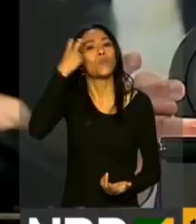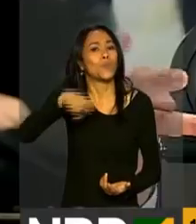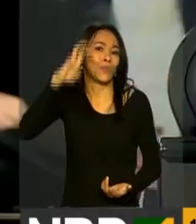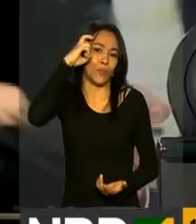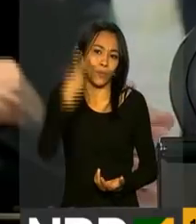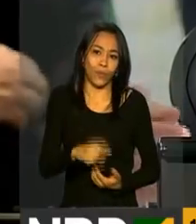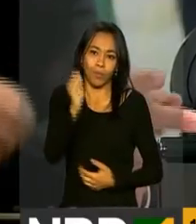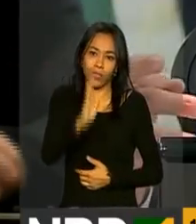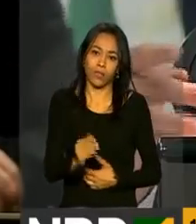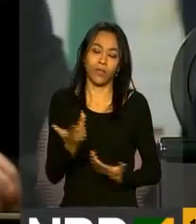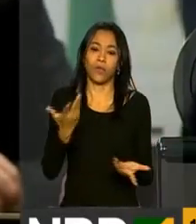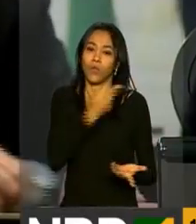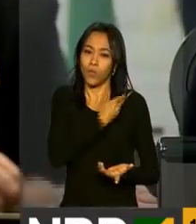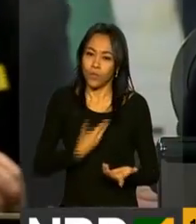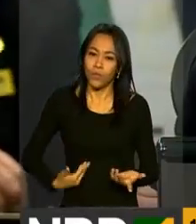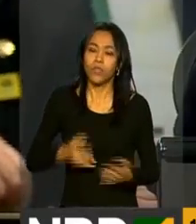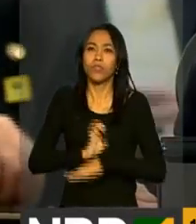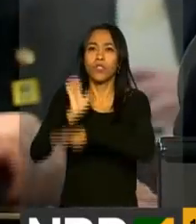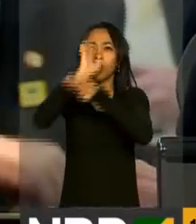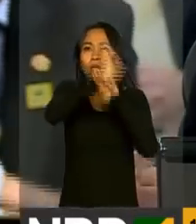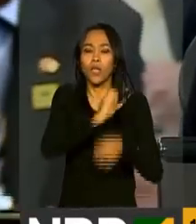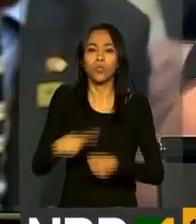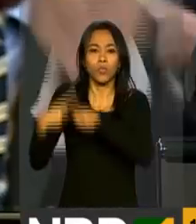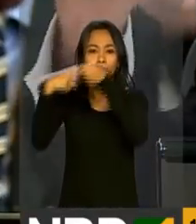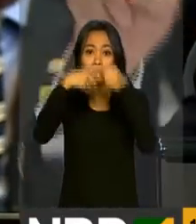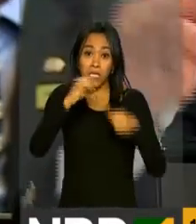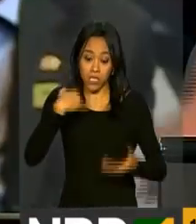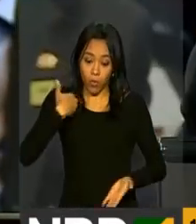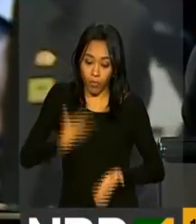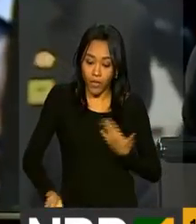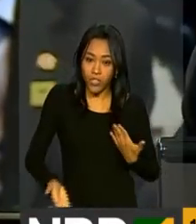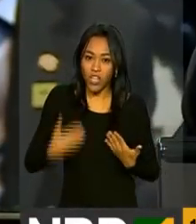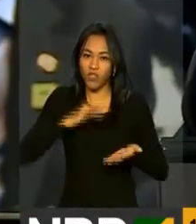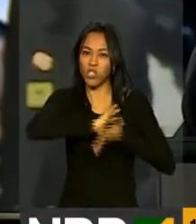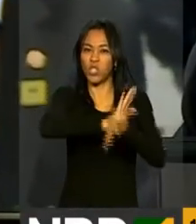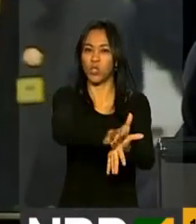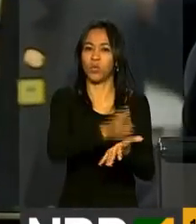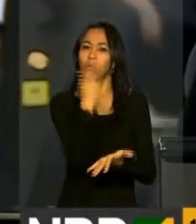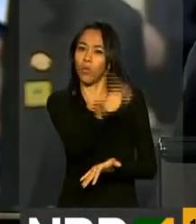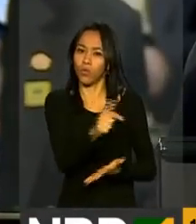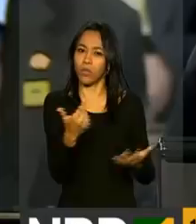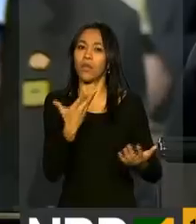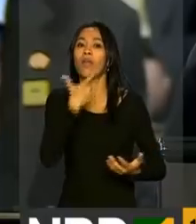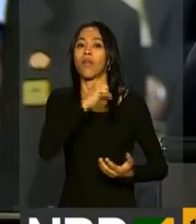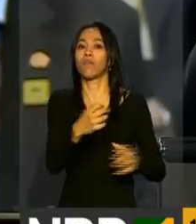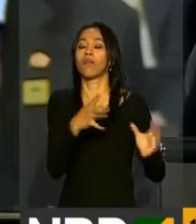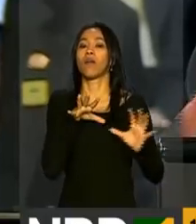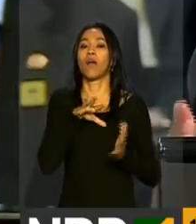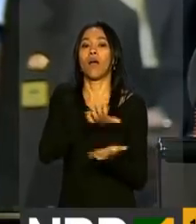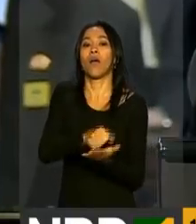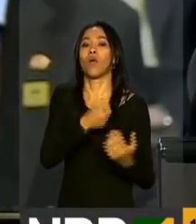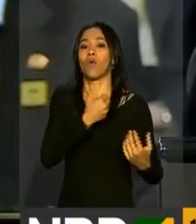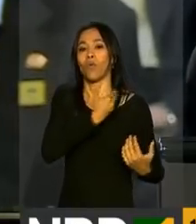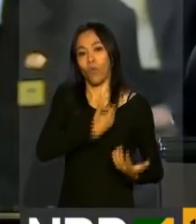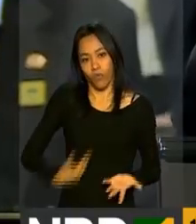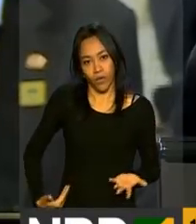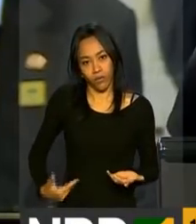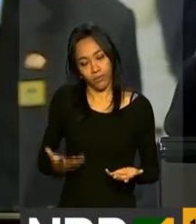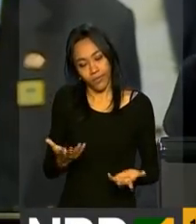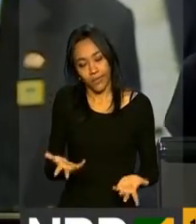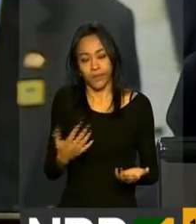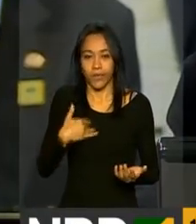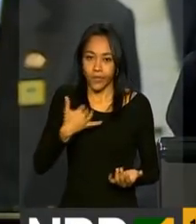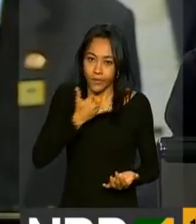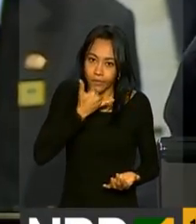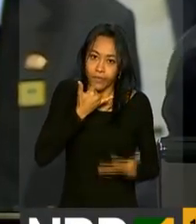na união nos municípios né se eu perder é eu ter que destruir quem está no governo e esta se lhe permitem esta expressão